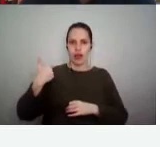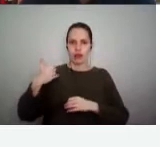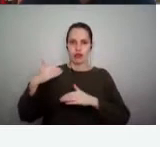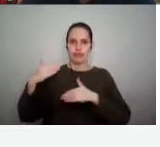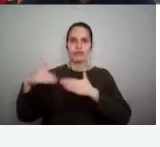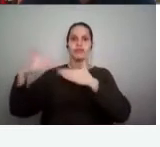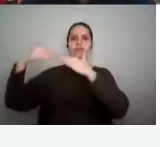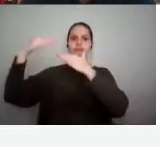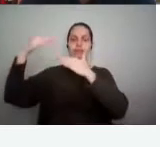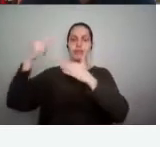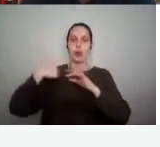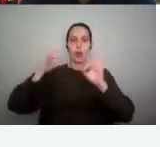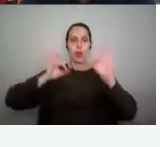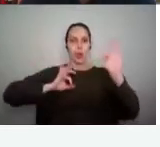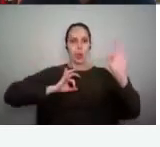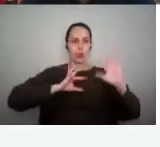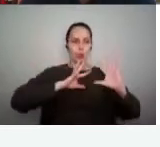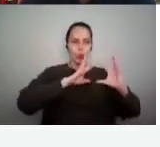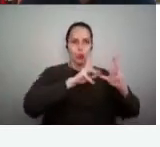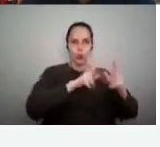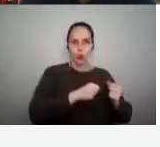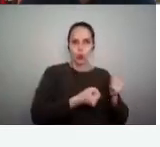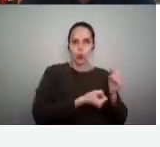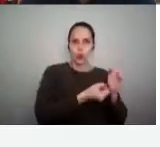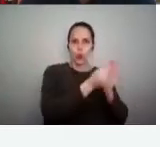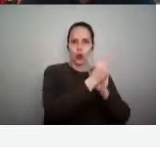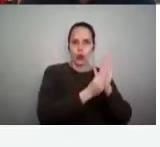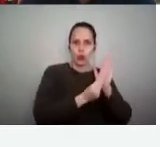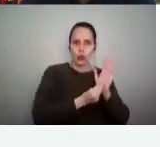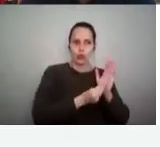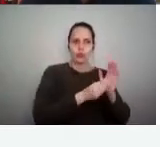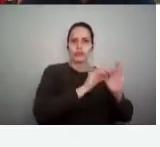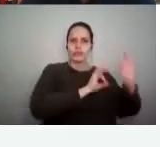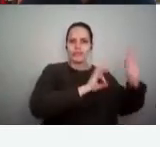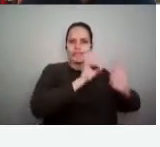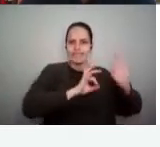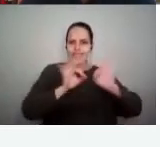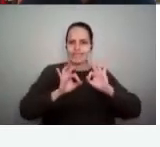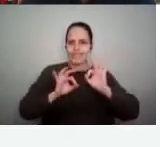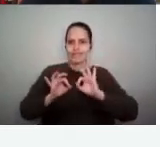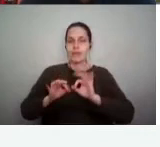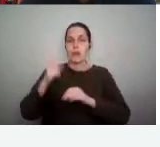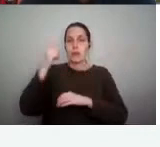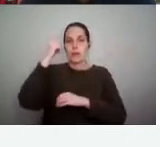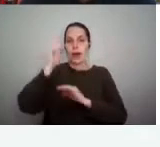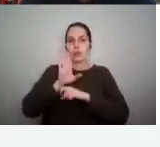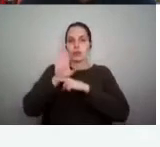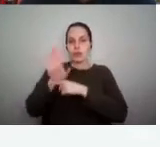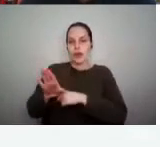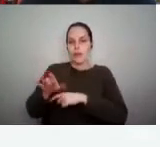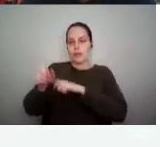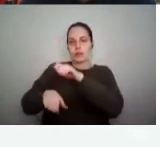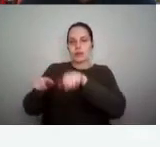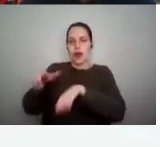essa produção de conteúdo, formar trabalhadores da saúde para ajudar a pensar o cuidado a partir do encontro, né?